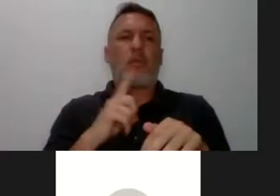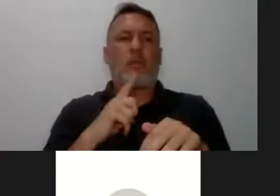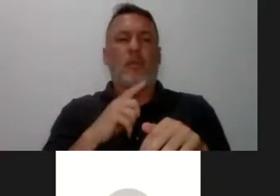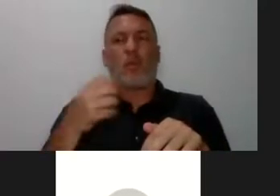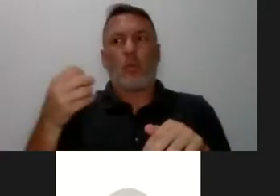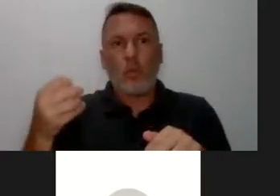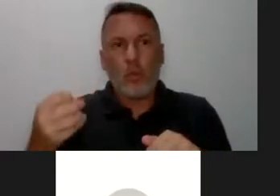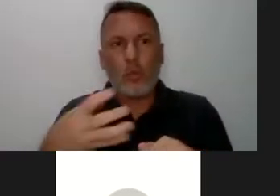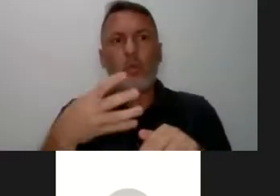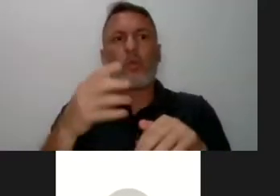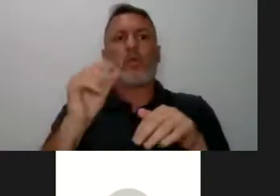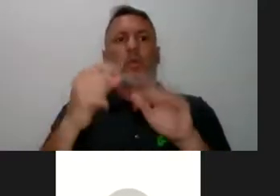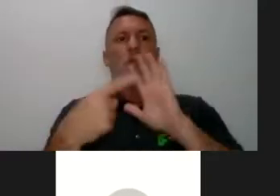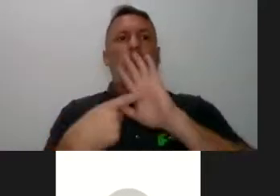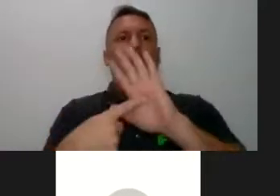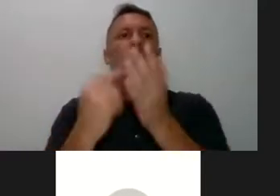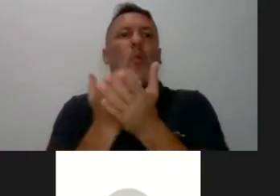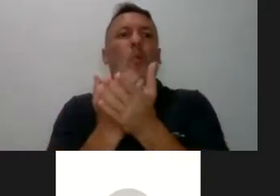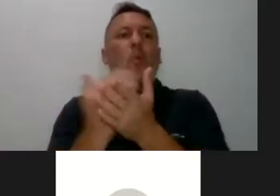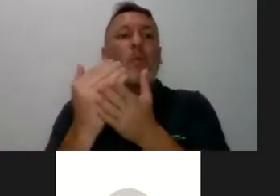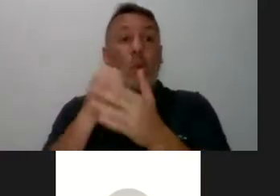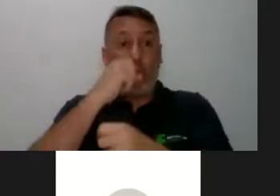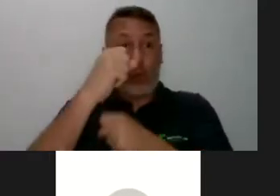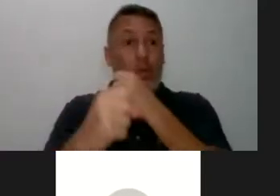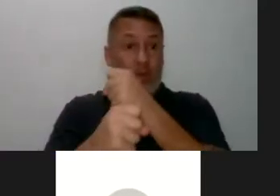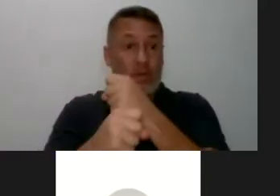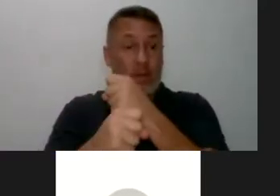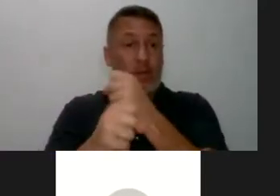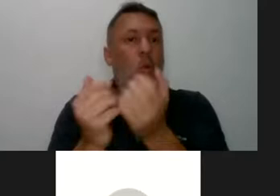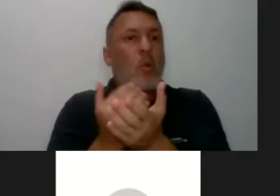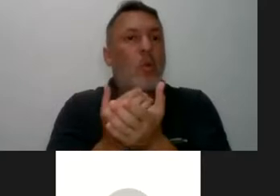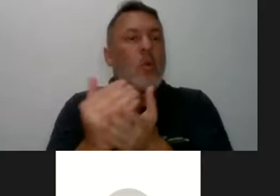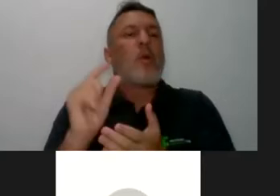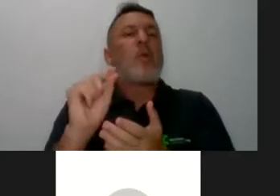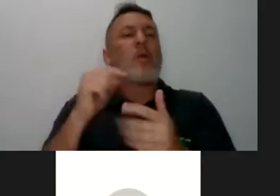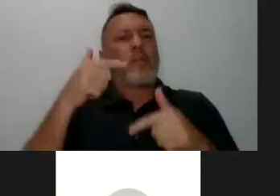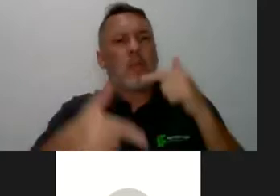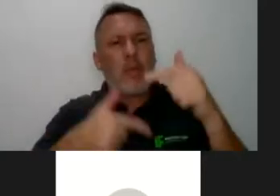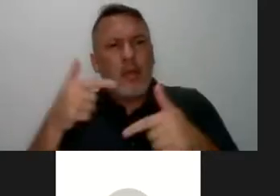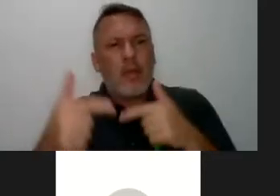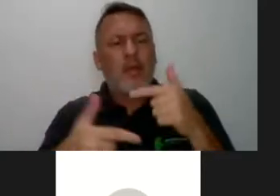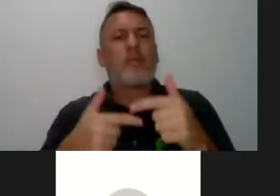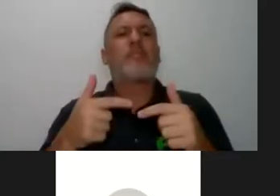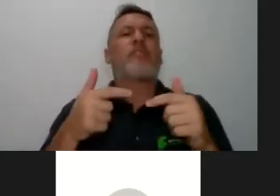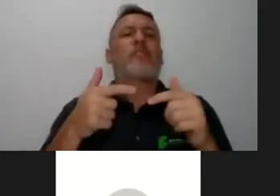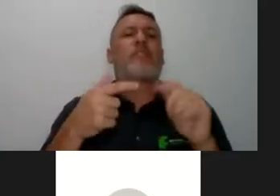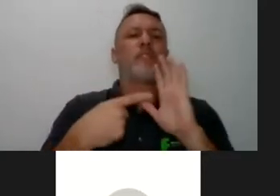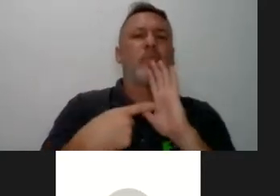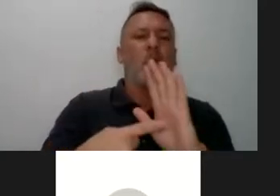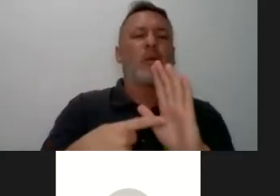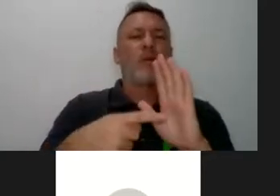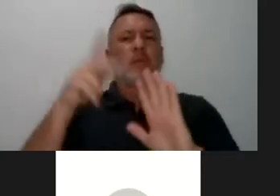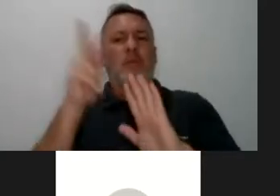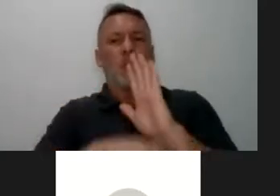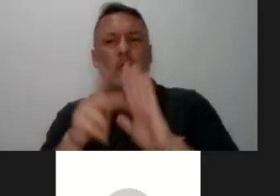que a gente comece um ano novo, um novo ano de atividades, né, nos programas, nos projetos,